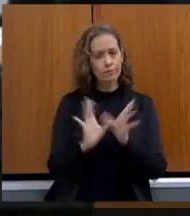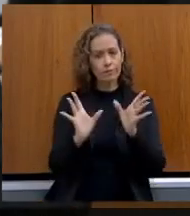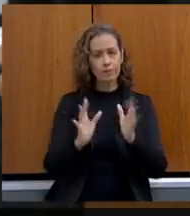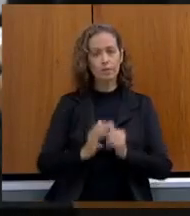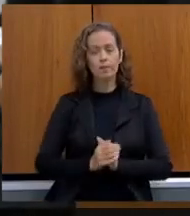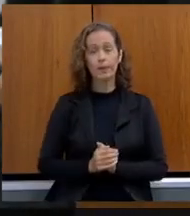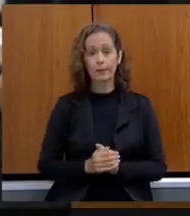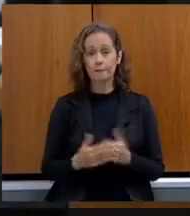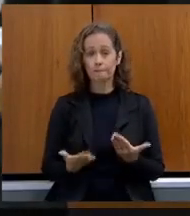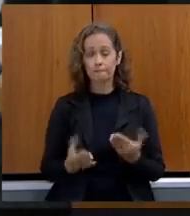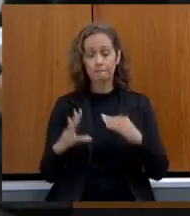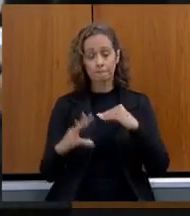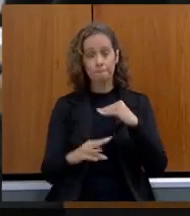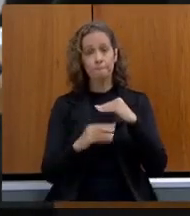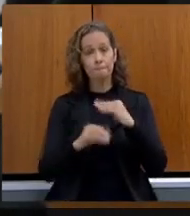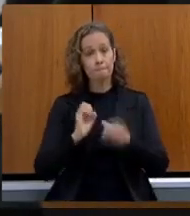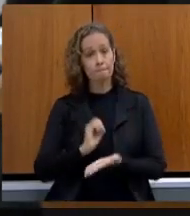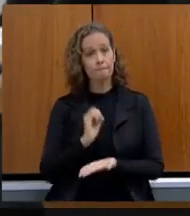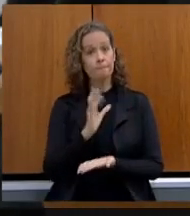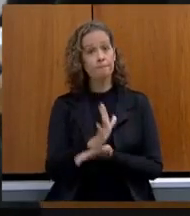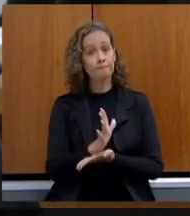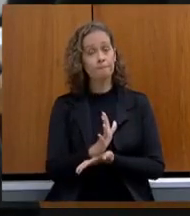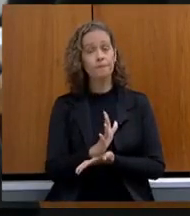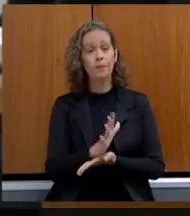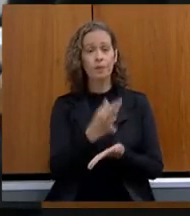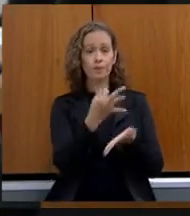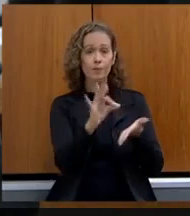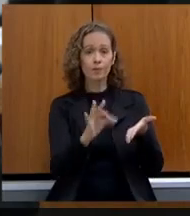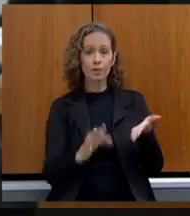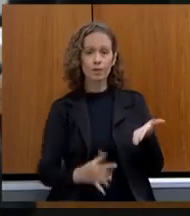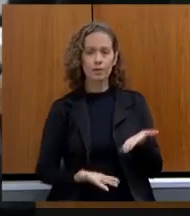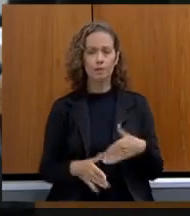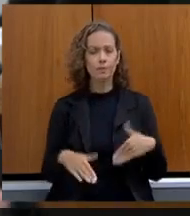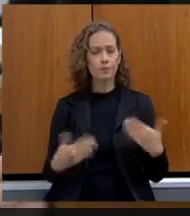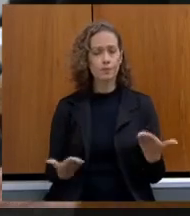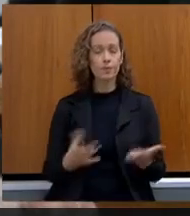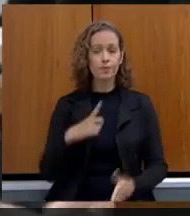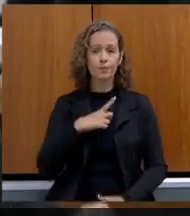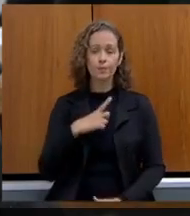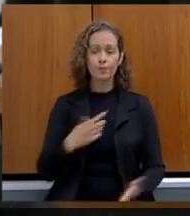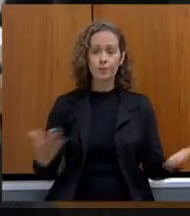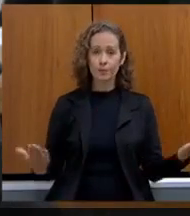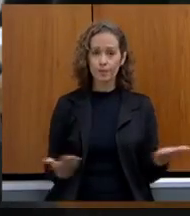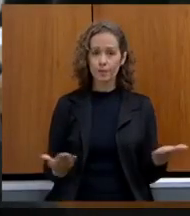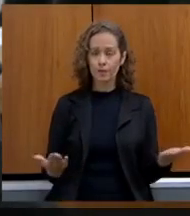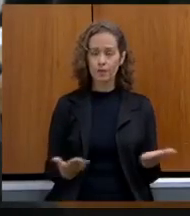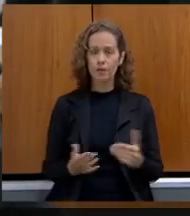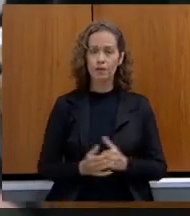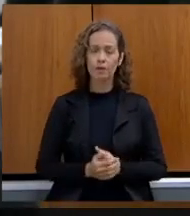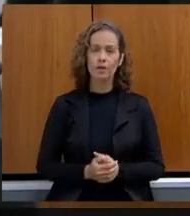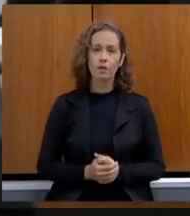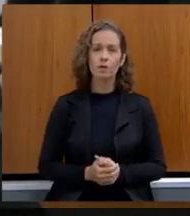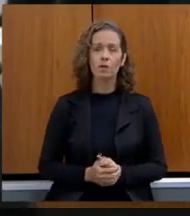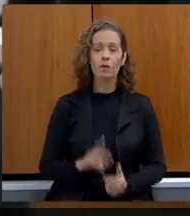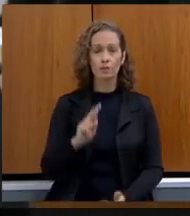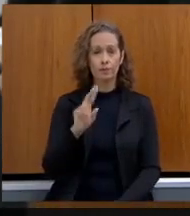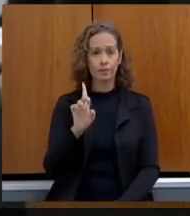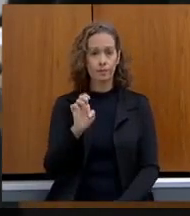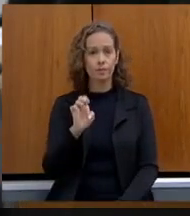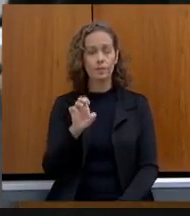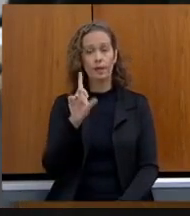e manda para a correção certo então temos agora é uma uma rede